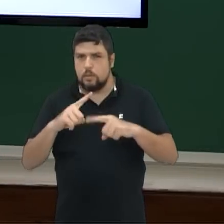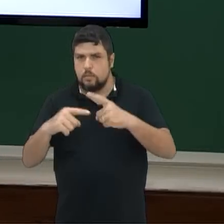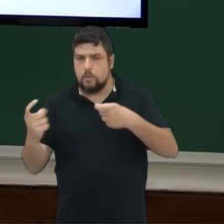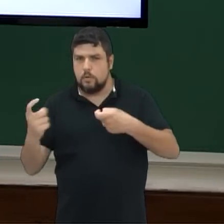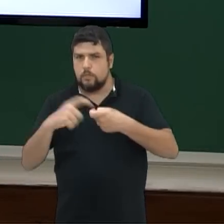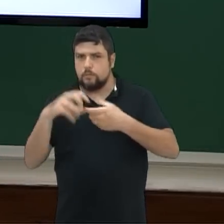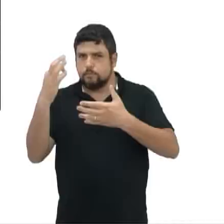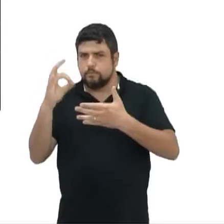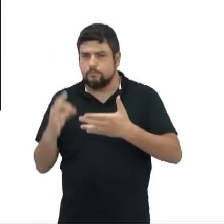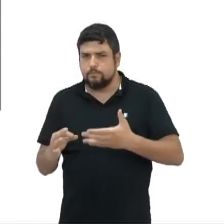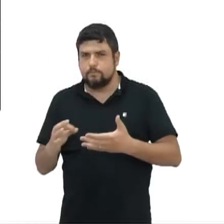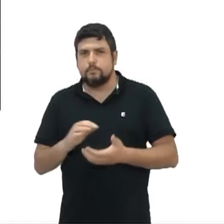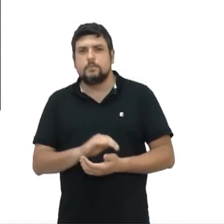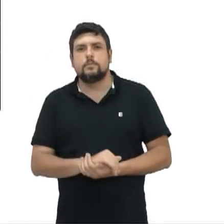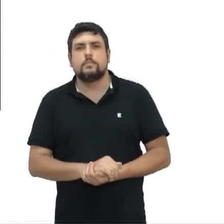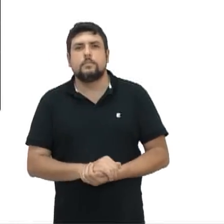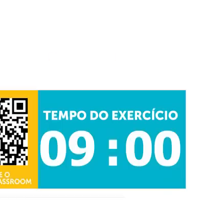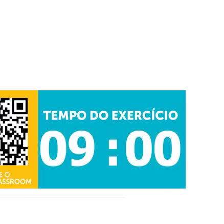volto com a resposta.